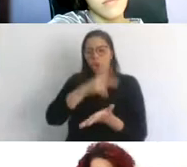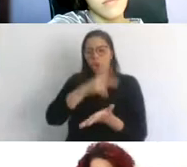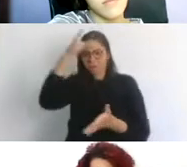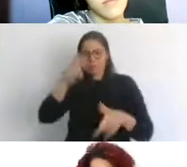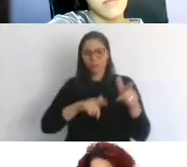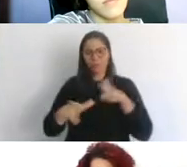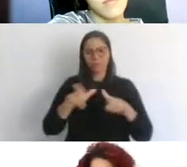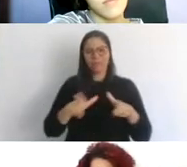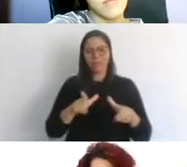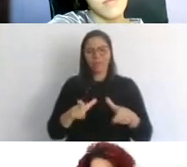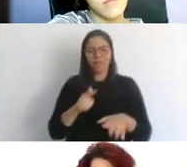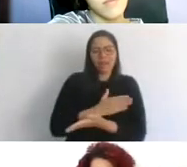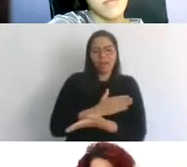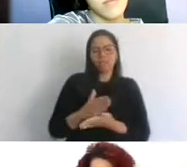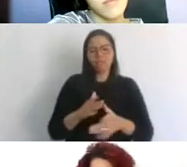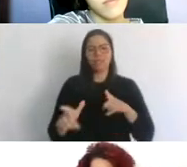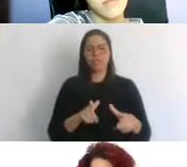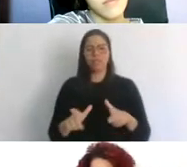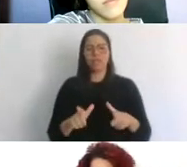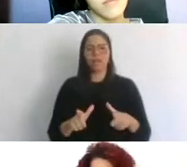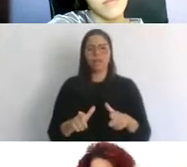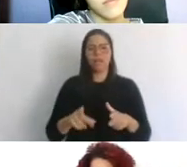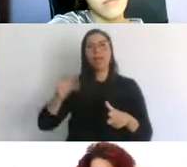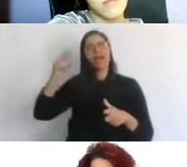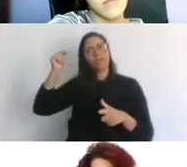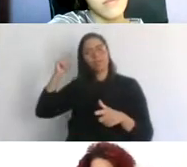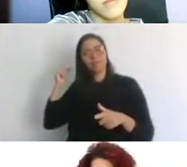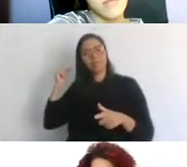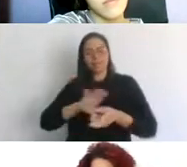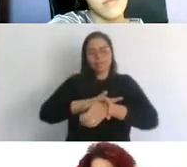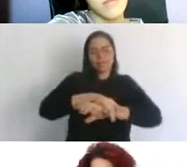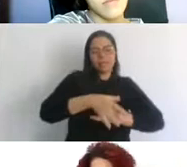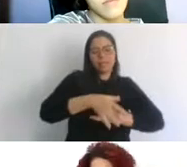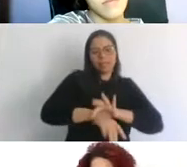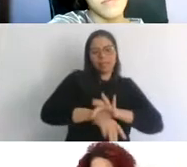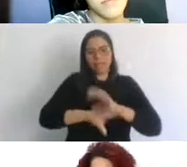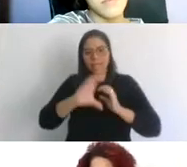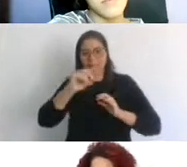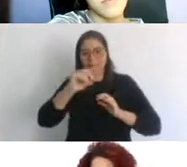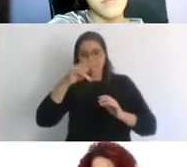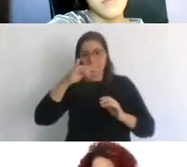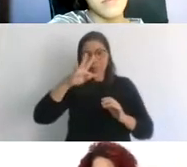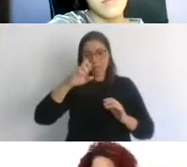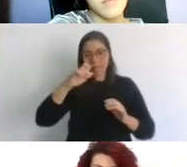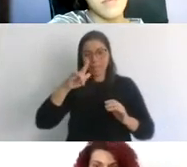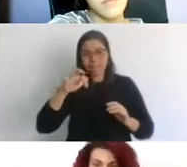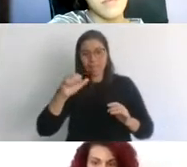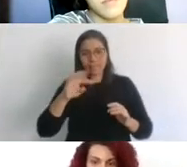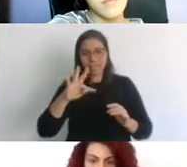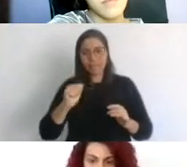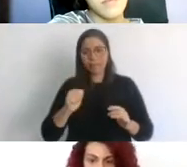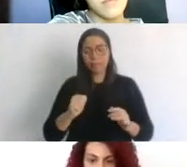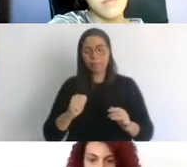produção então aquisição escravagistas ela também é uma uma aquisição capitalista por isso quando a gente vai falar de Capital a gente